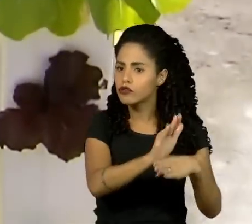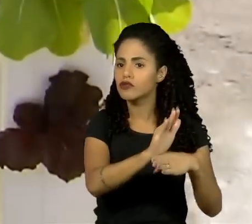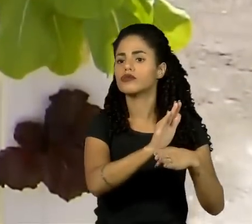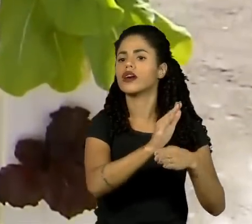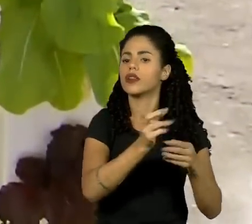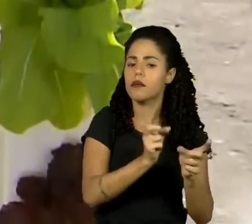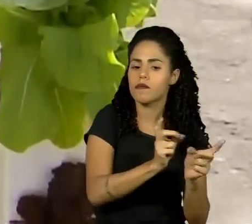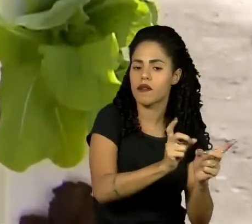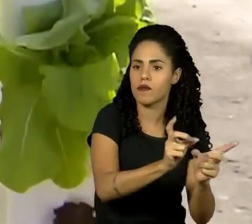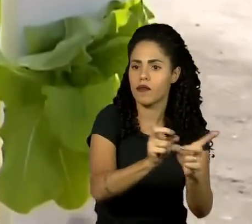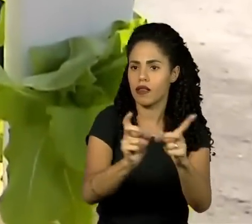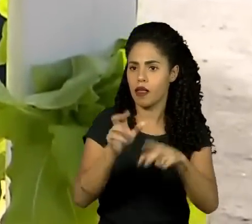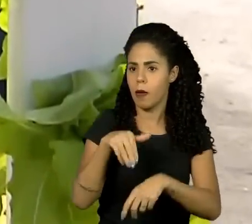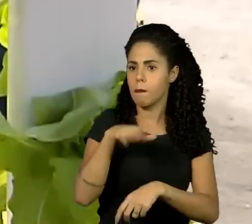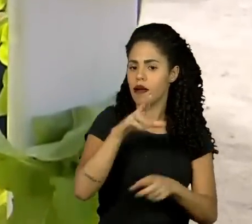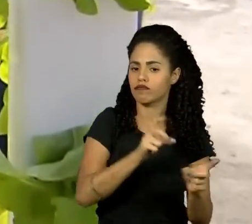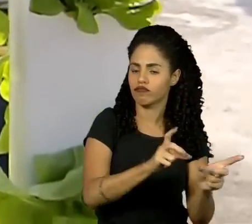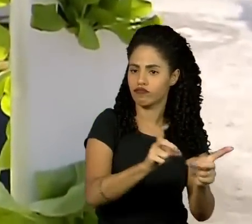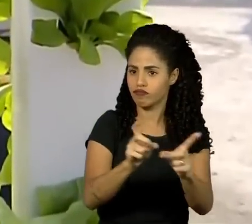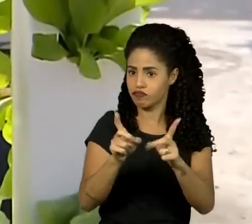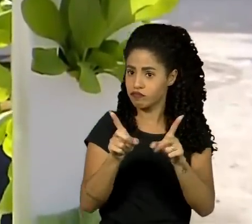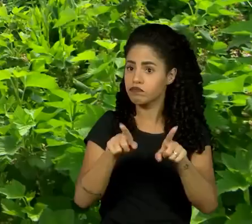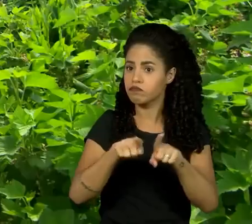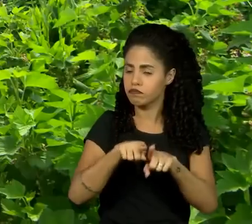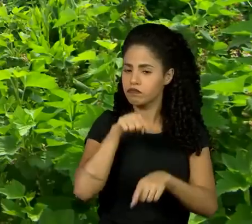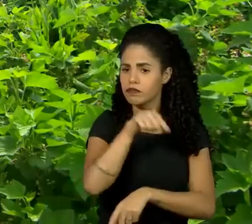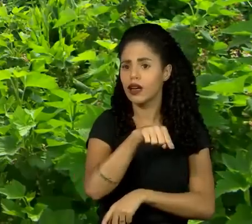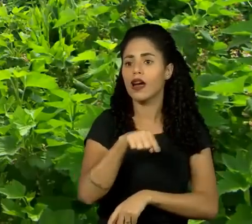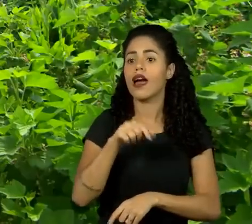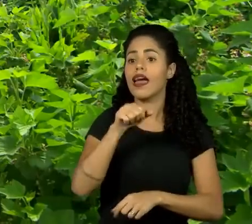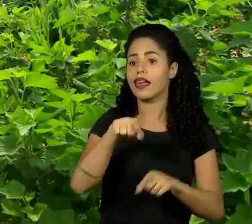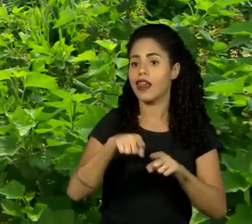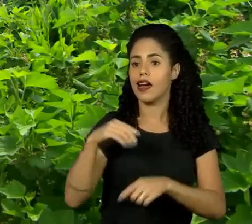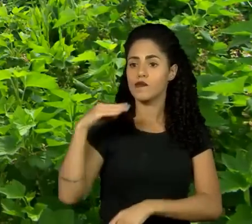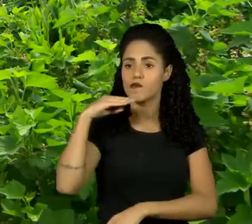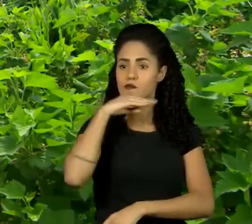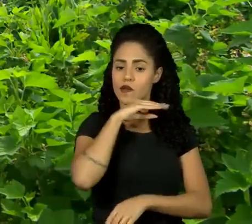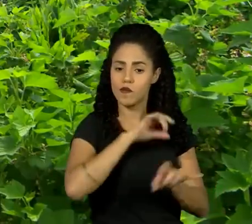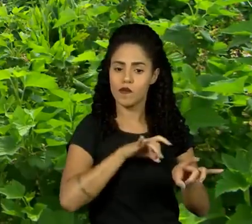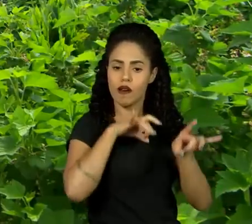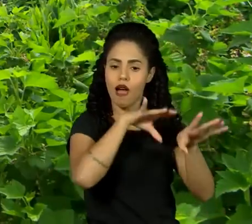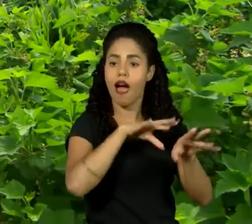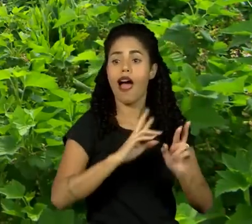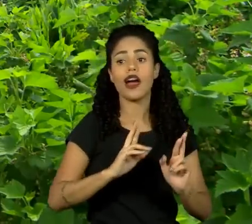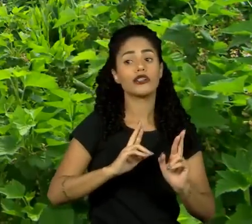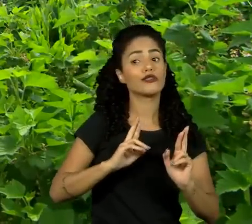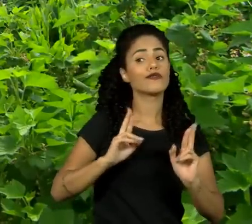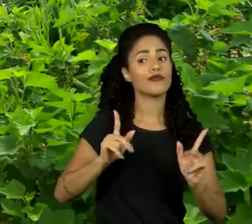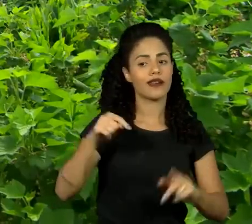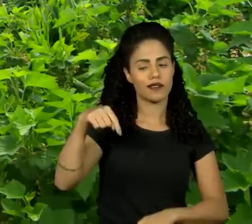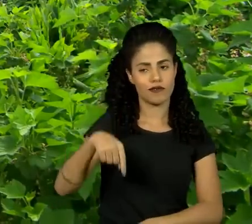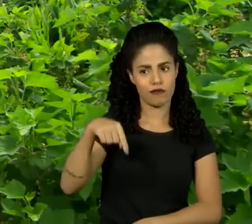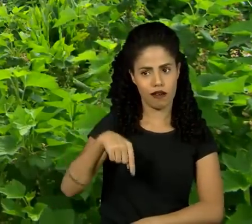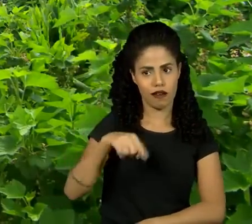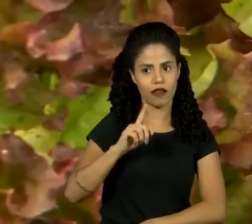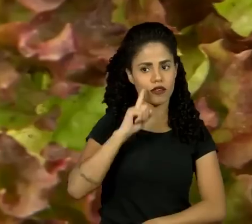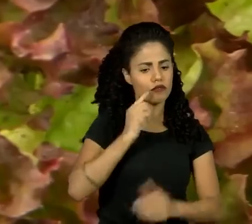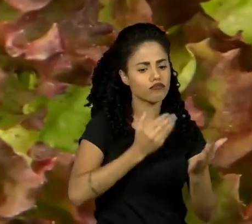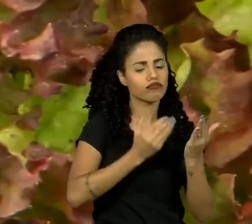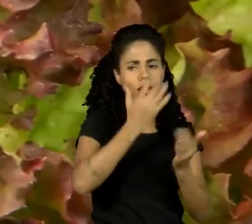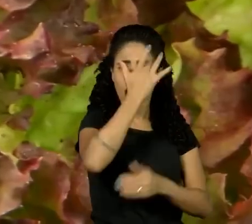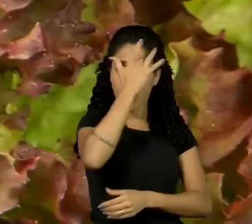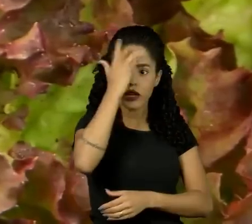para venda, né, daquilo que é cultivado. Em Melbourne, elas operam de uma forma um pouco diferente, né? As pessoas